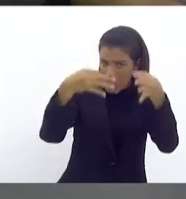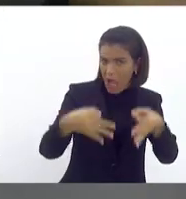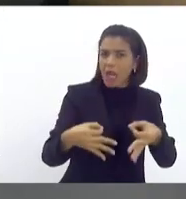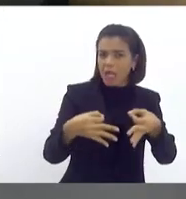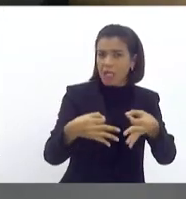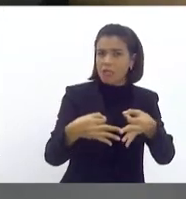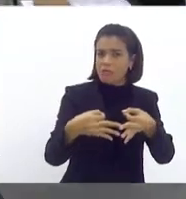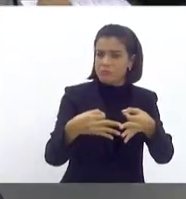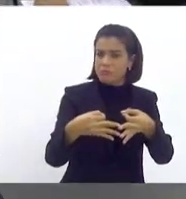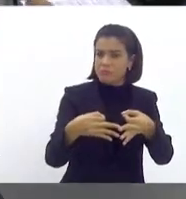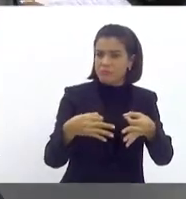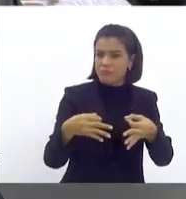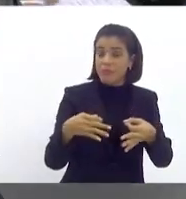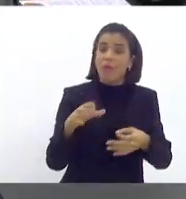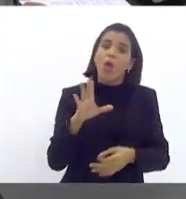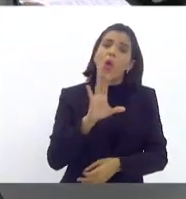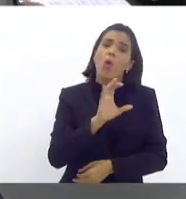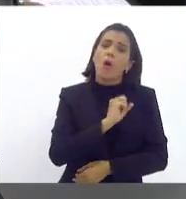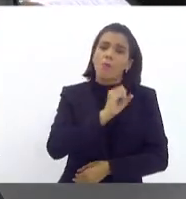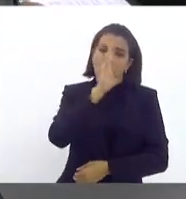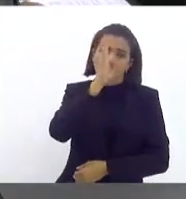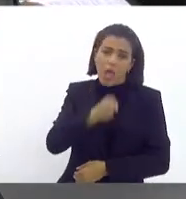leis. Aqui é o amor hétero, não tem. E